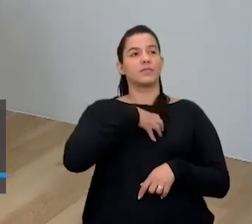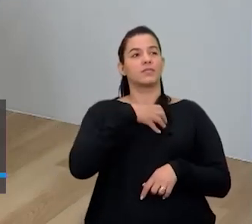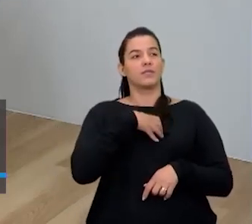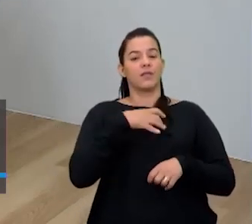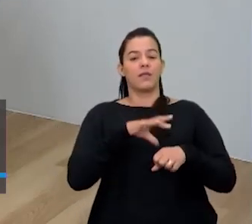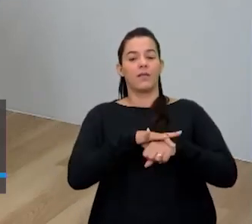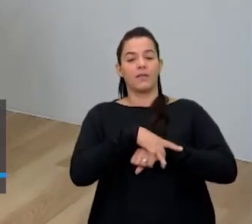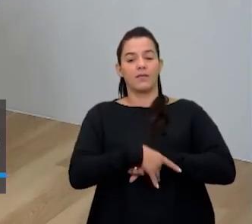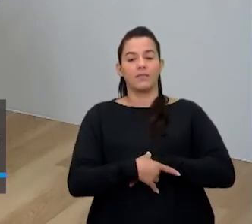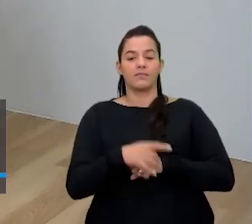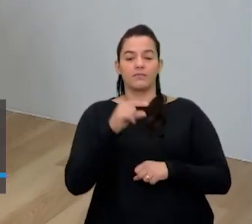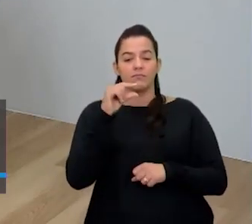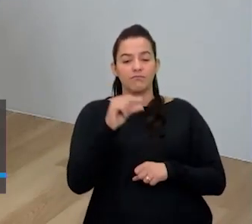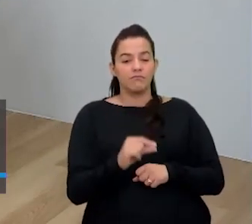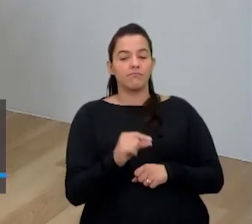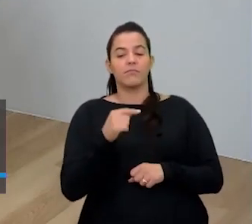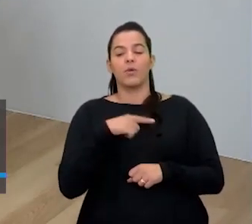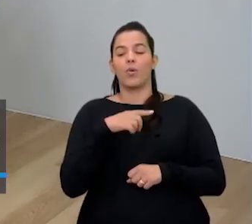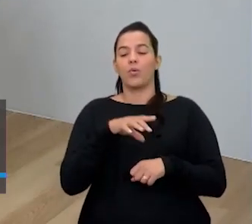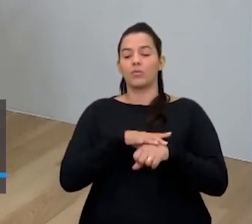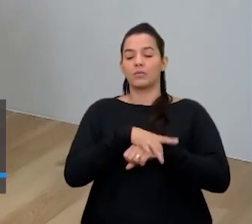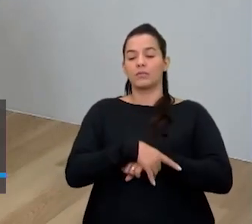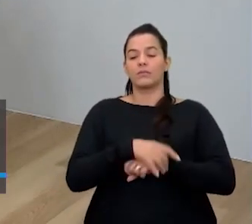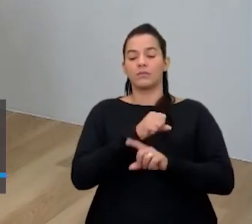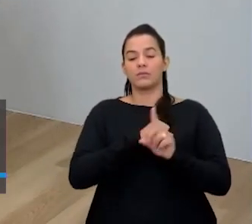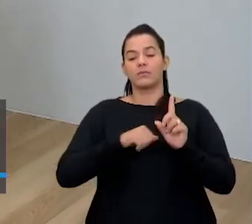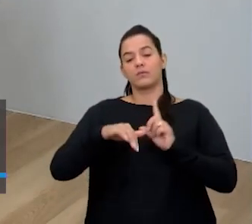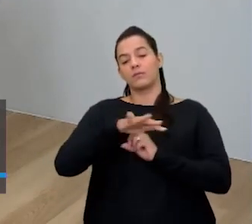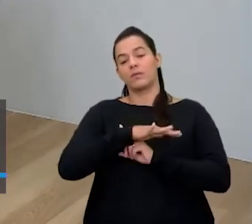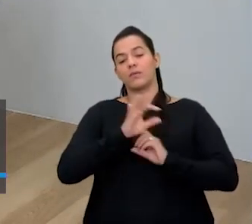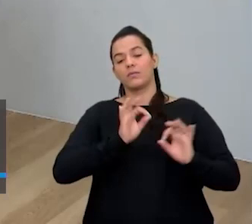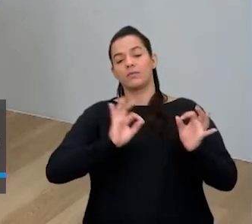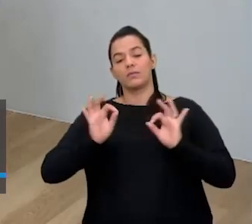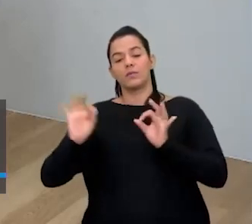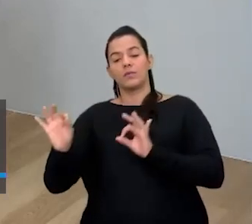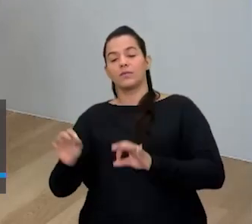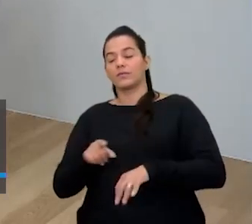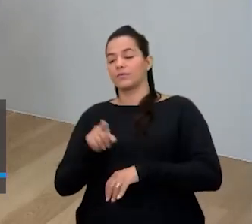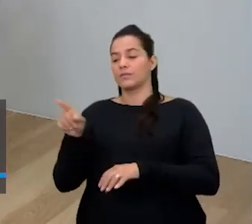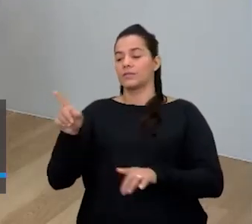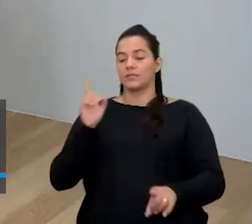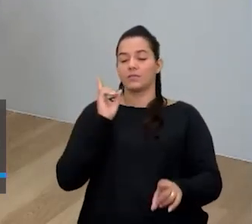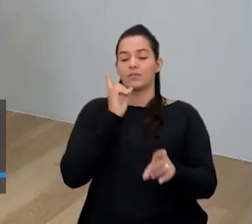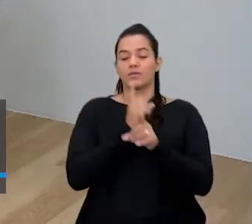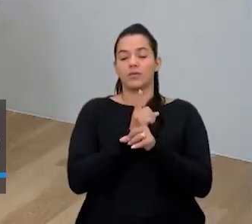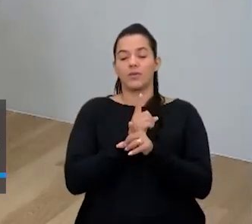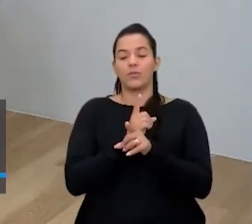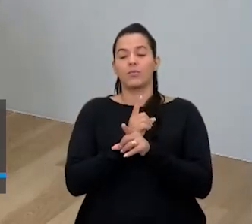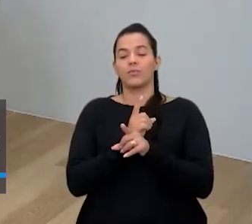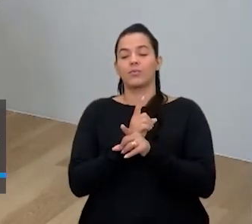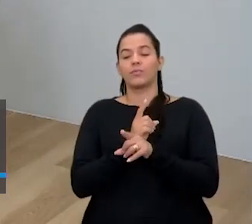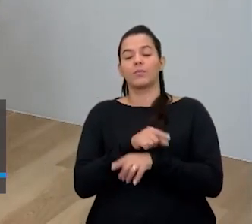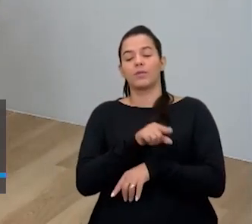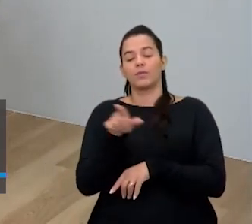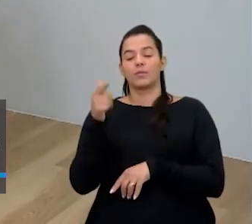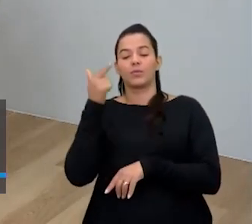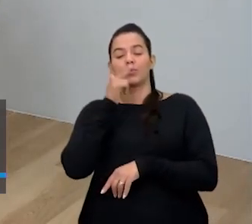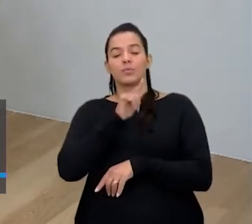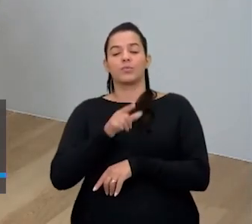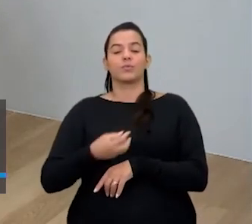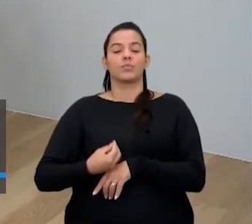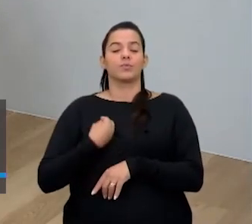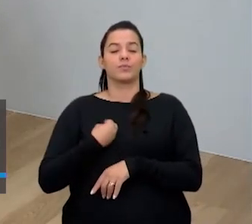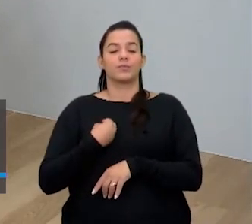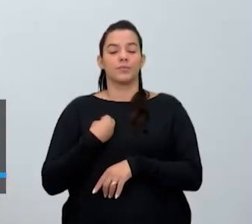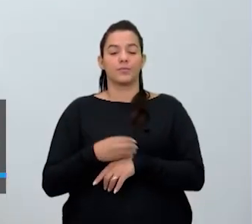trabalhista, tem pouca ou nenhuma seguridade social, mas foi o que ele encontrou por enquanto para poder sobreviver. E ali também